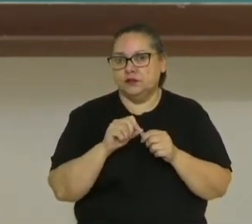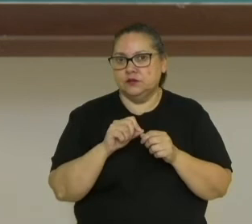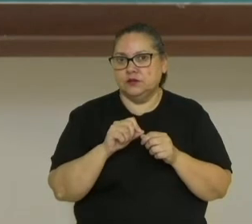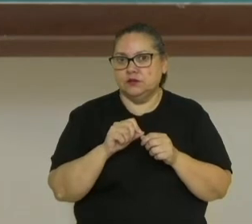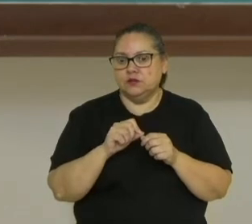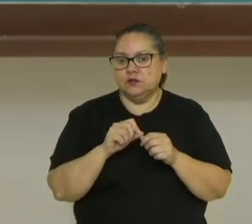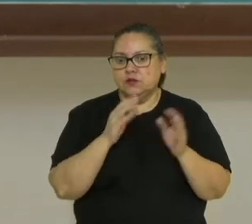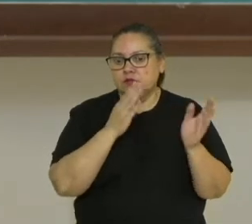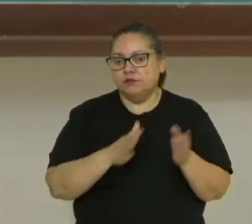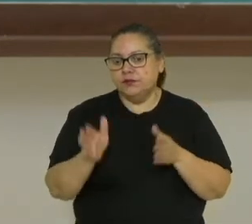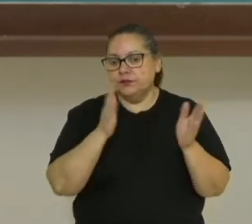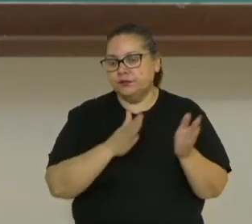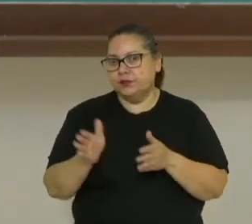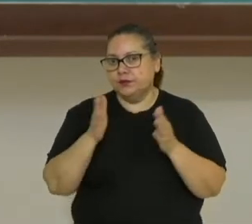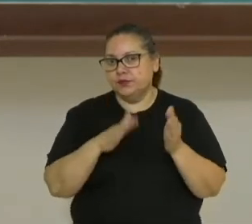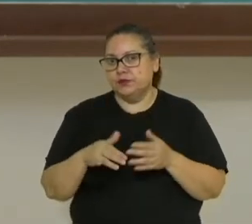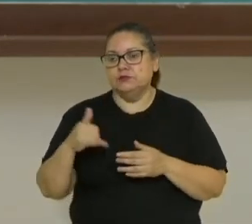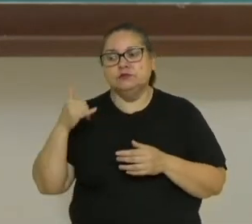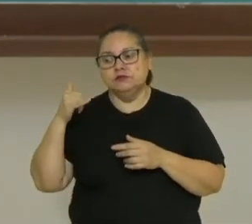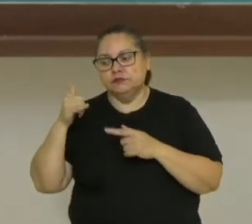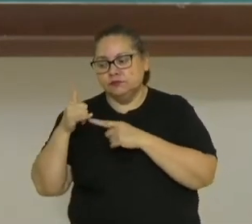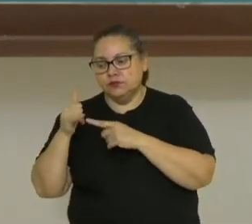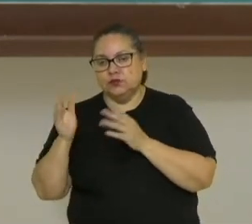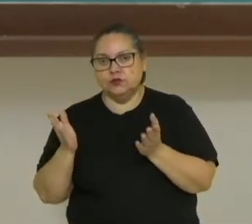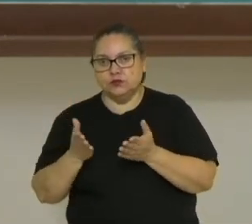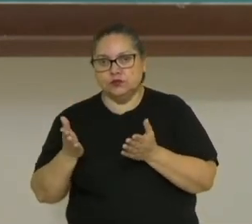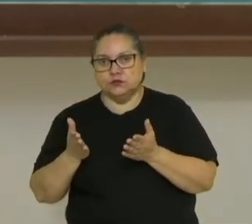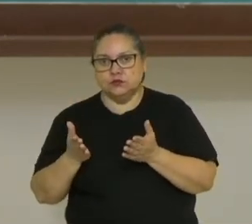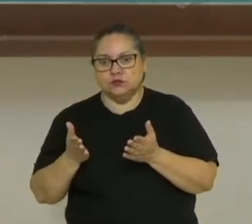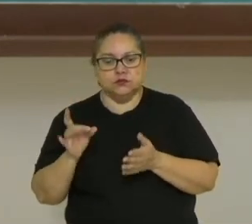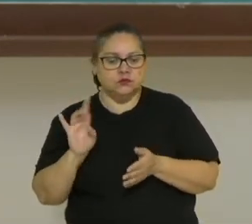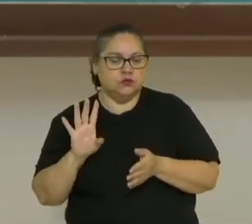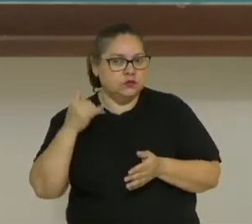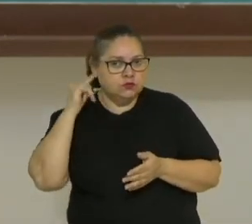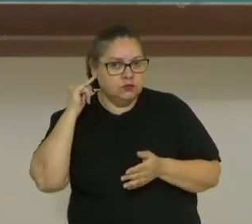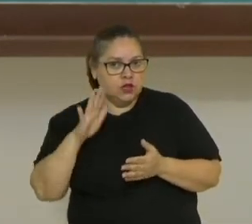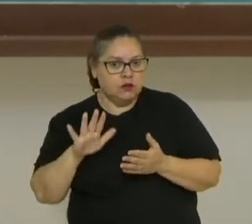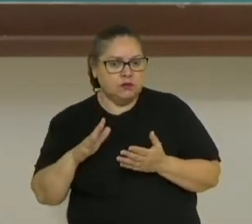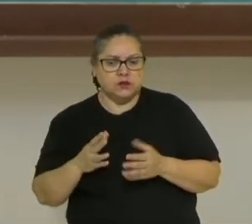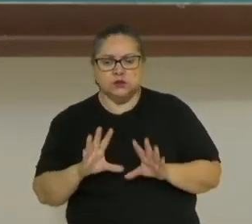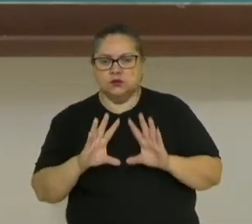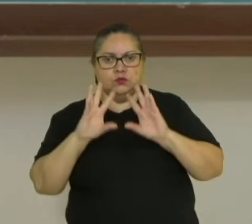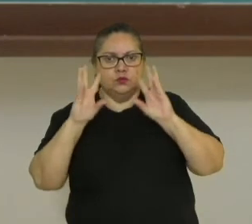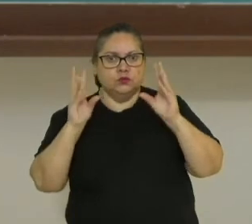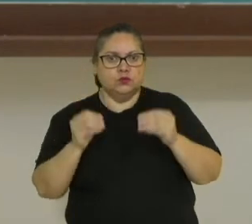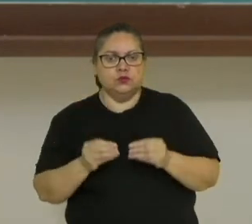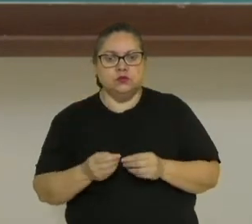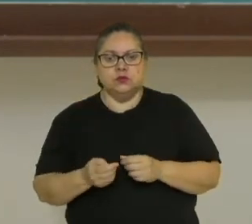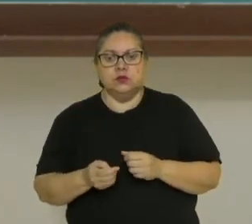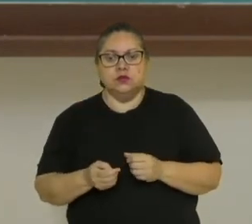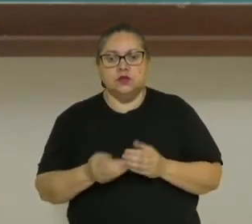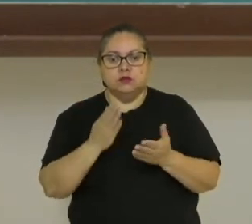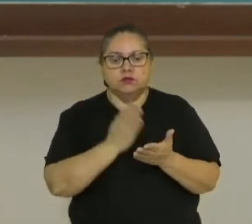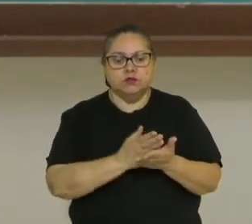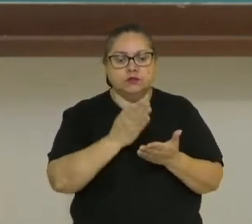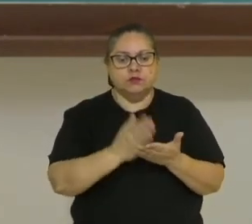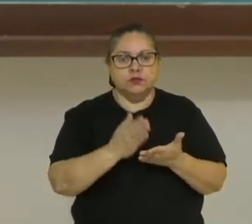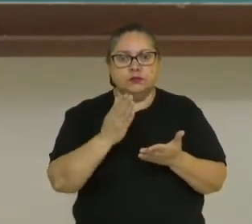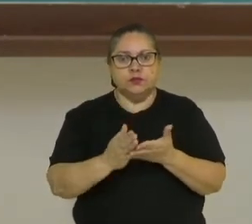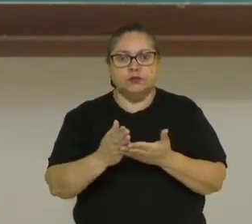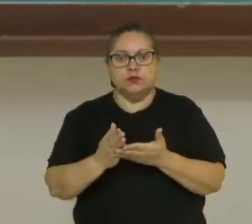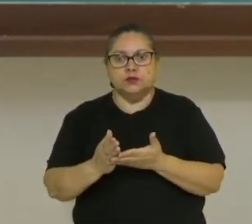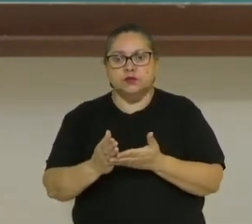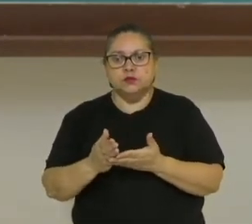mesmo a produção dos aparelhos hoje, não só aparelhos celulares, mas de quase tudo, ela é fragmentada devido